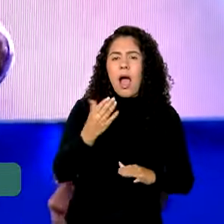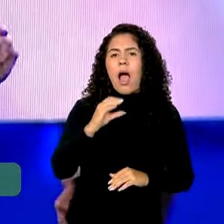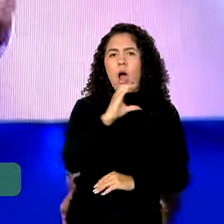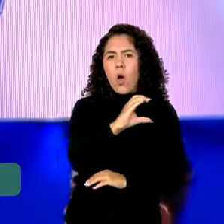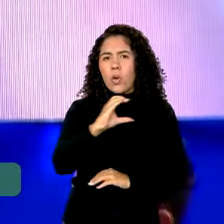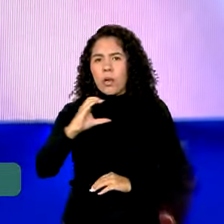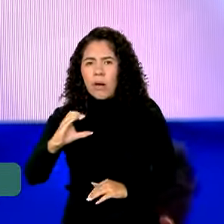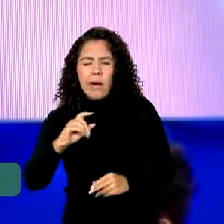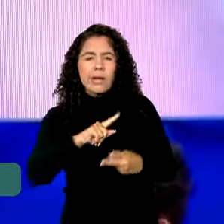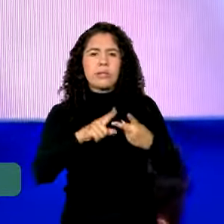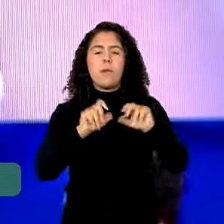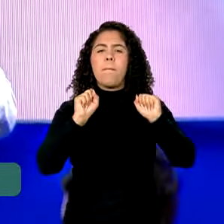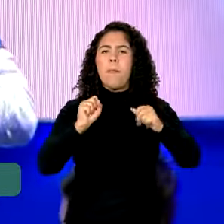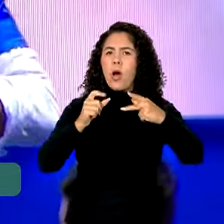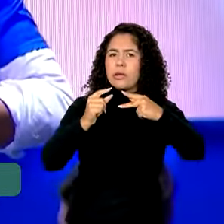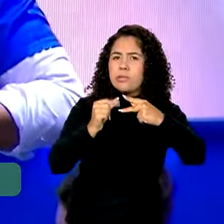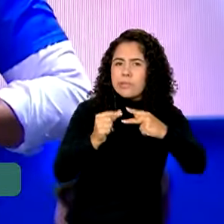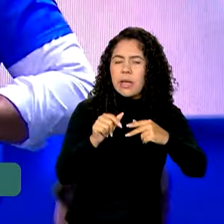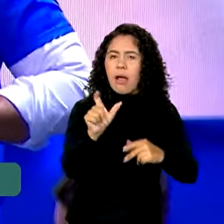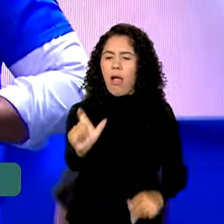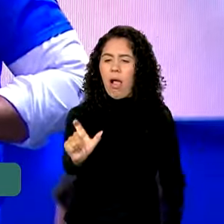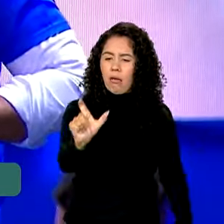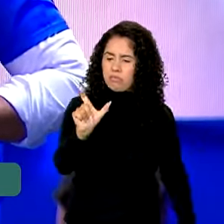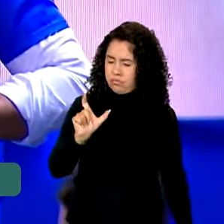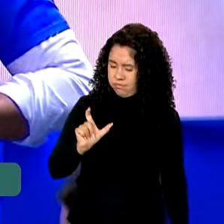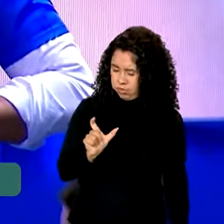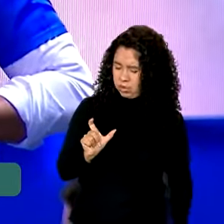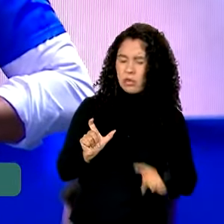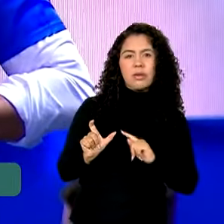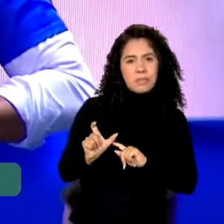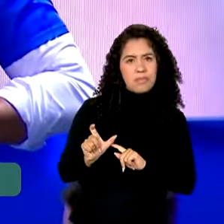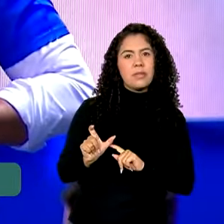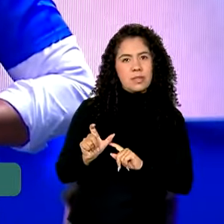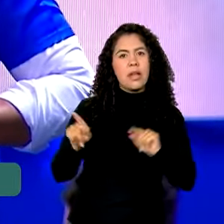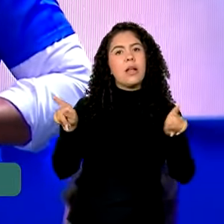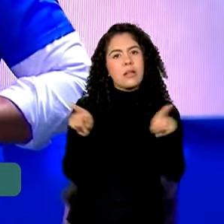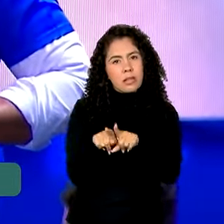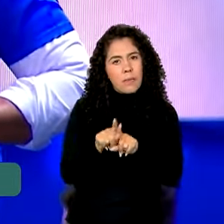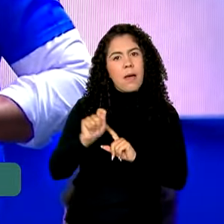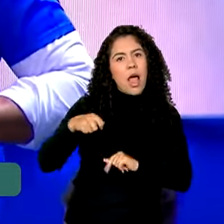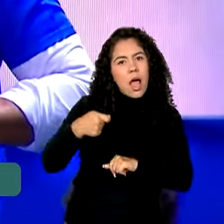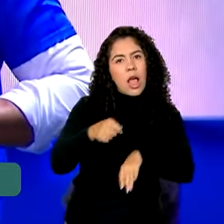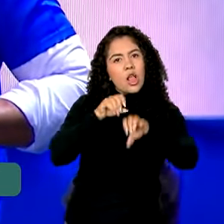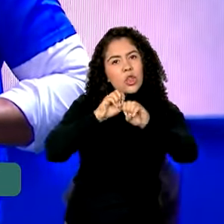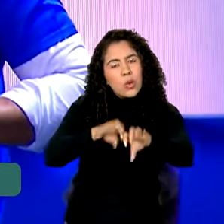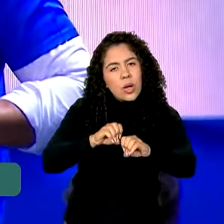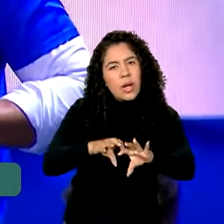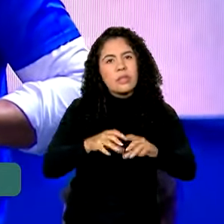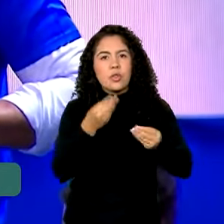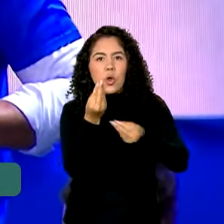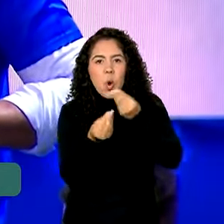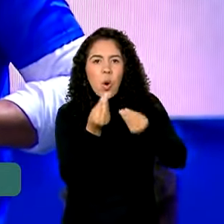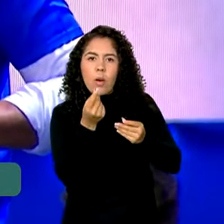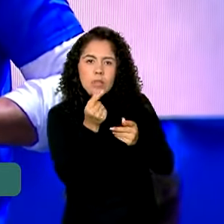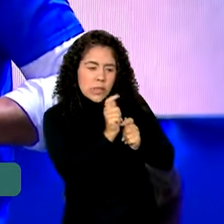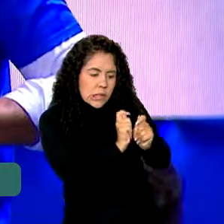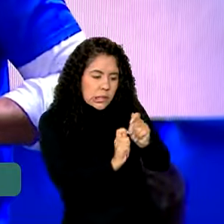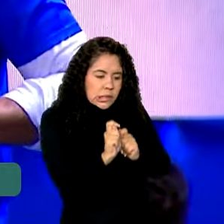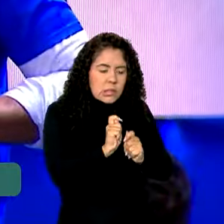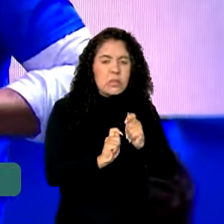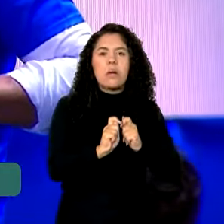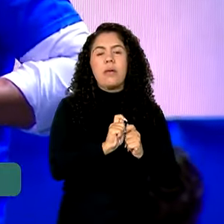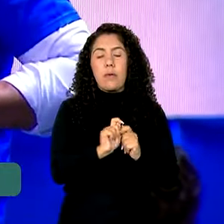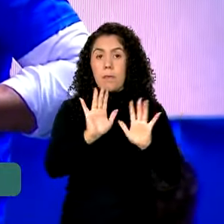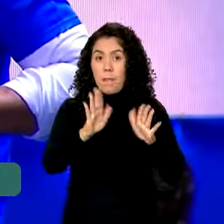fazer Pix, recebe o cartãozinho, é também educação financeira para o jovem do Pé de Meia. E